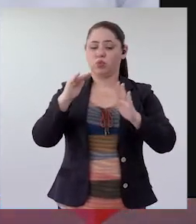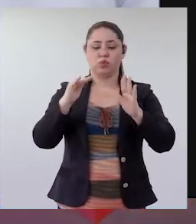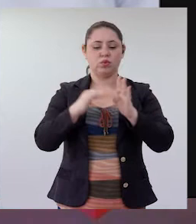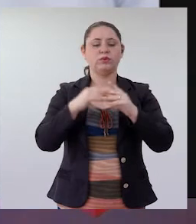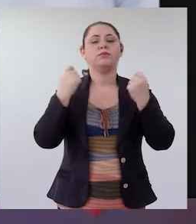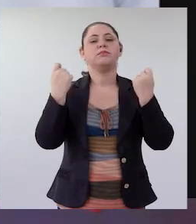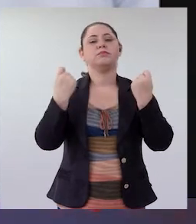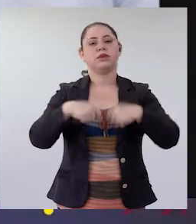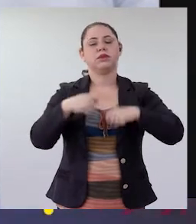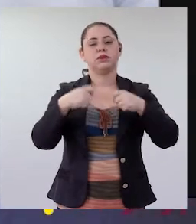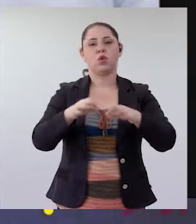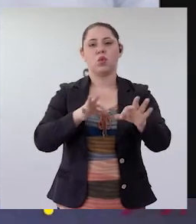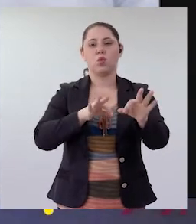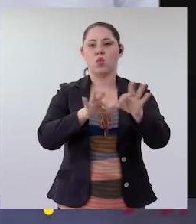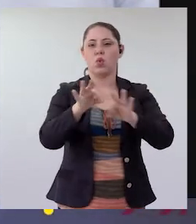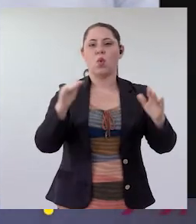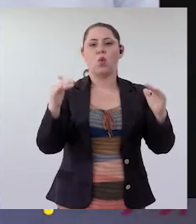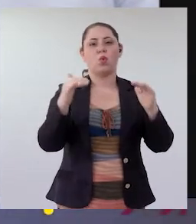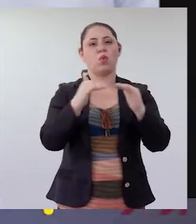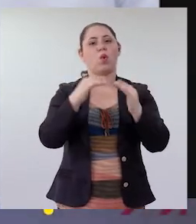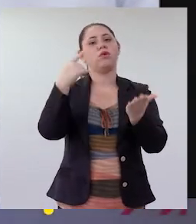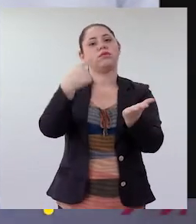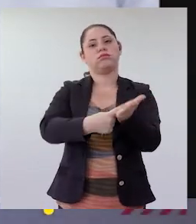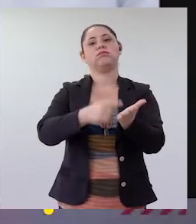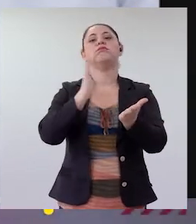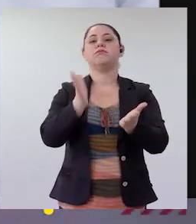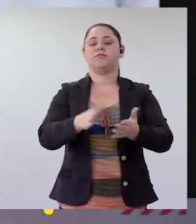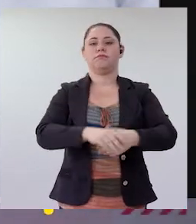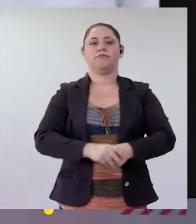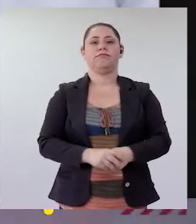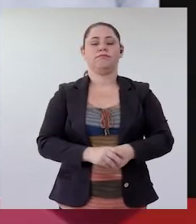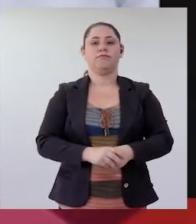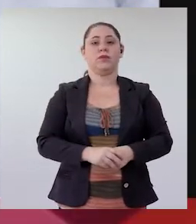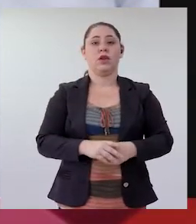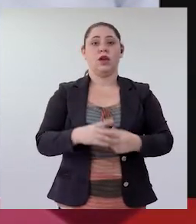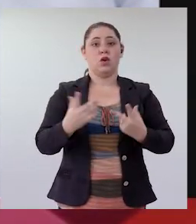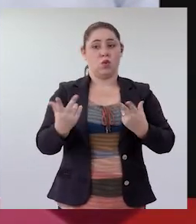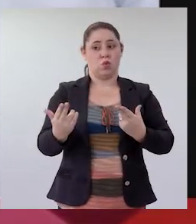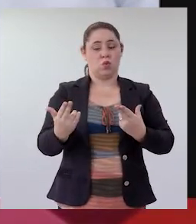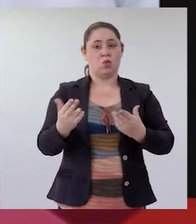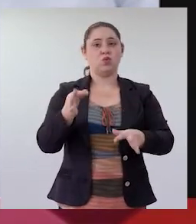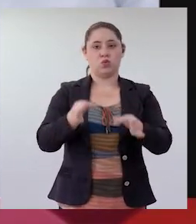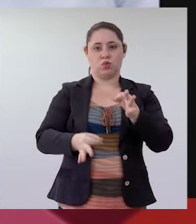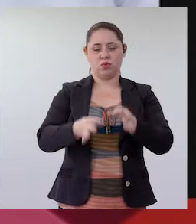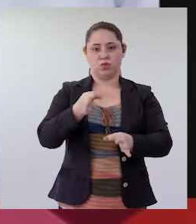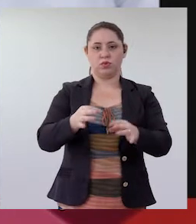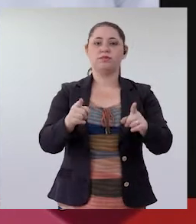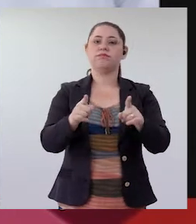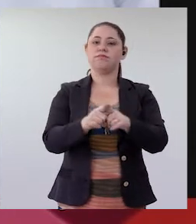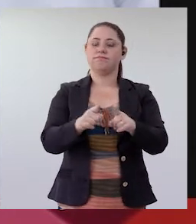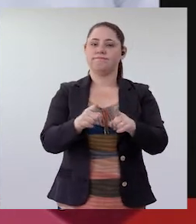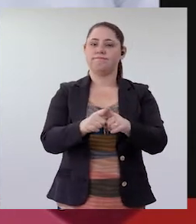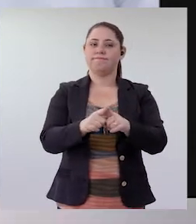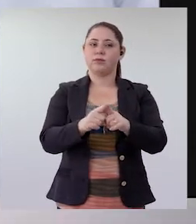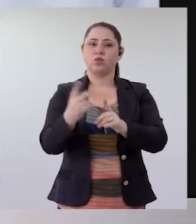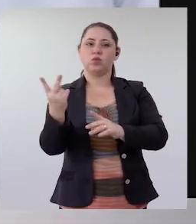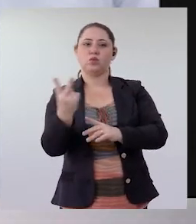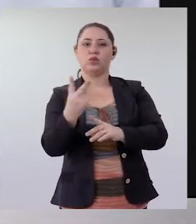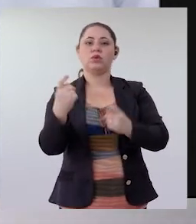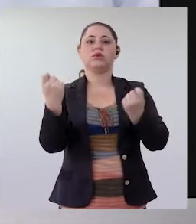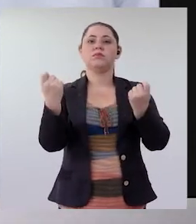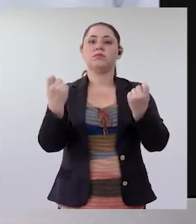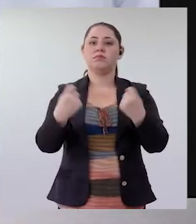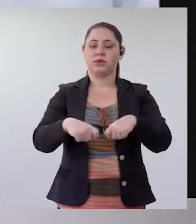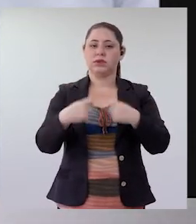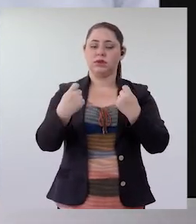tudo isso precisa estar acertado, acordado. Assim como no Poder Judiciário, assim como na Justiça, as partes precisam